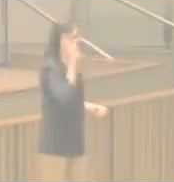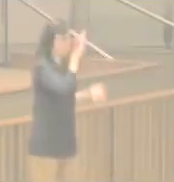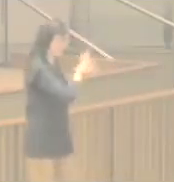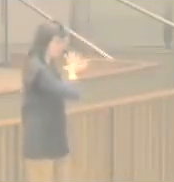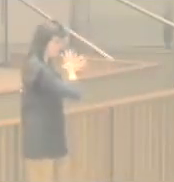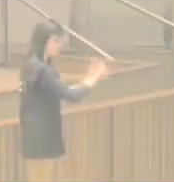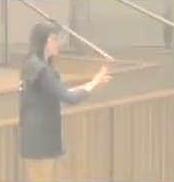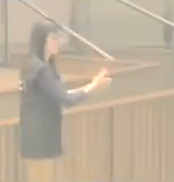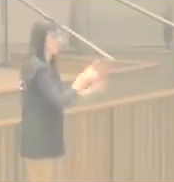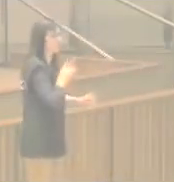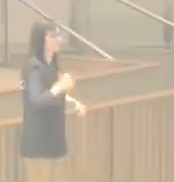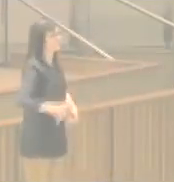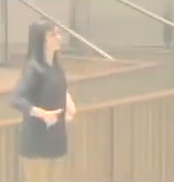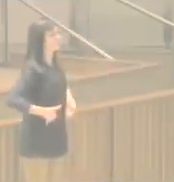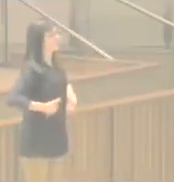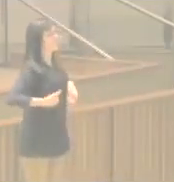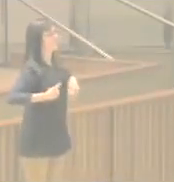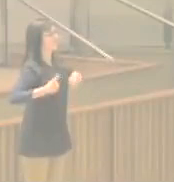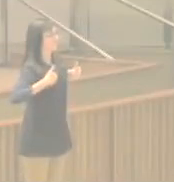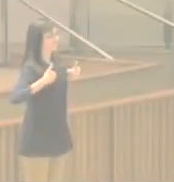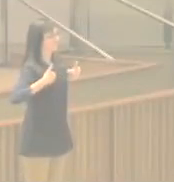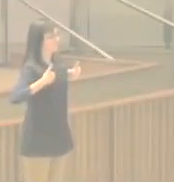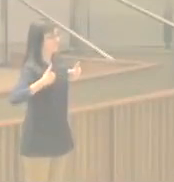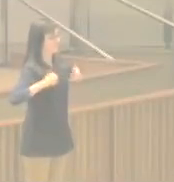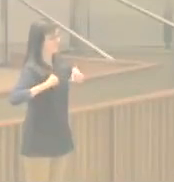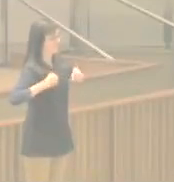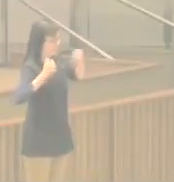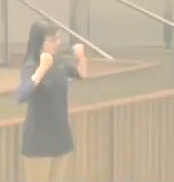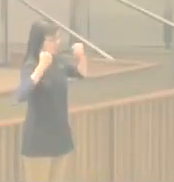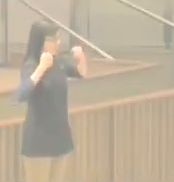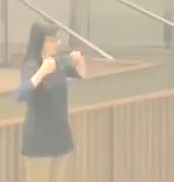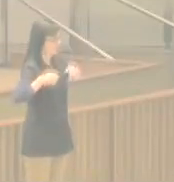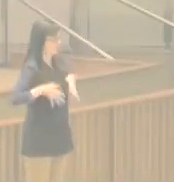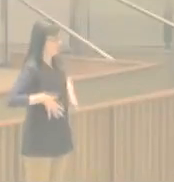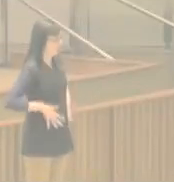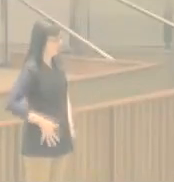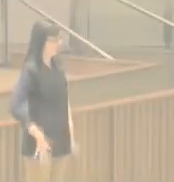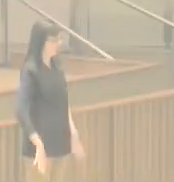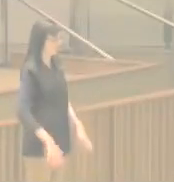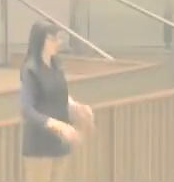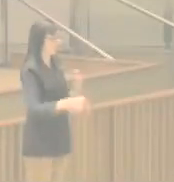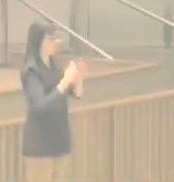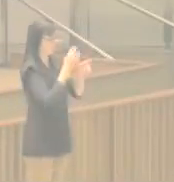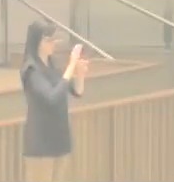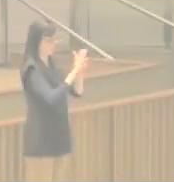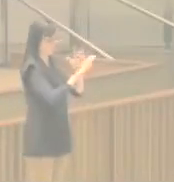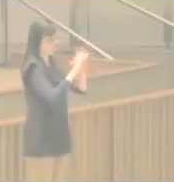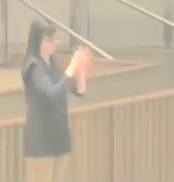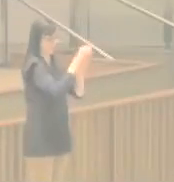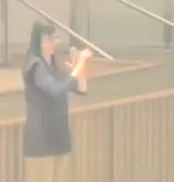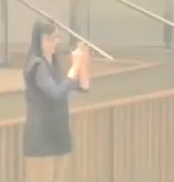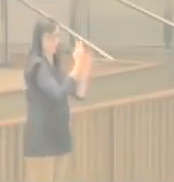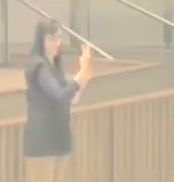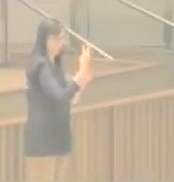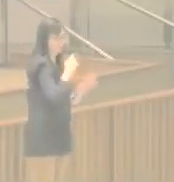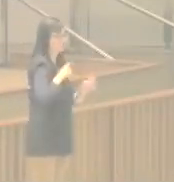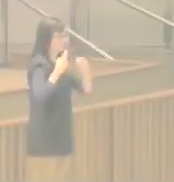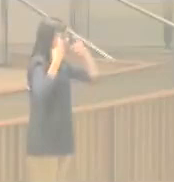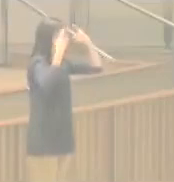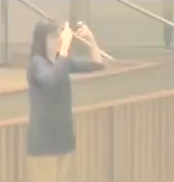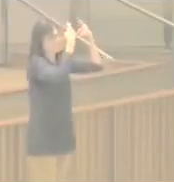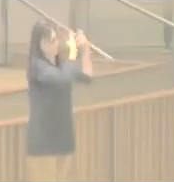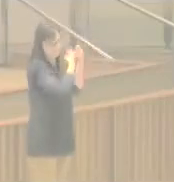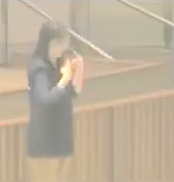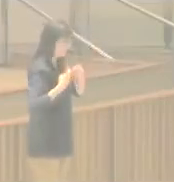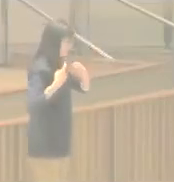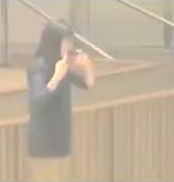o orgulho humano que está lá em 2 Coríntios 10, 4, que são as grandes batalhas espirituais